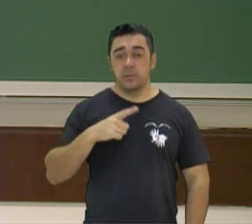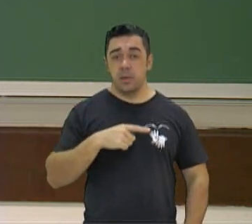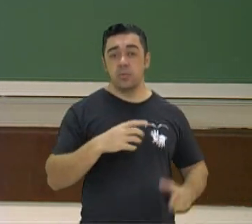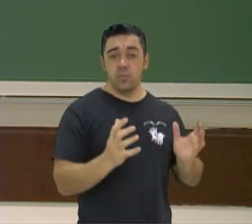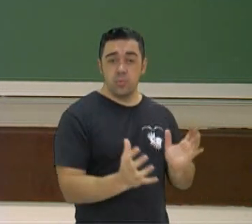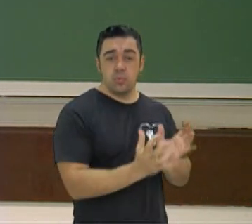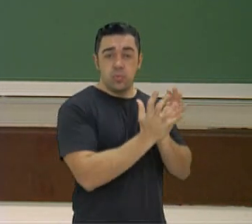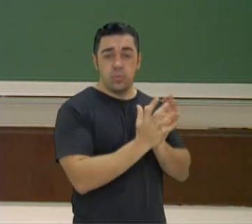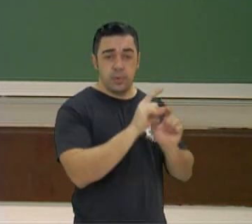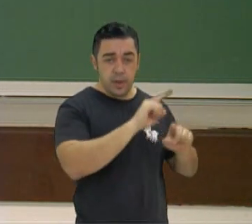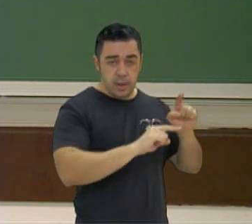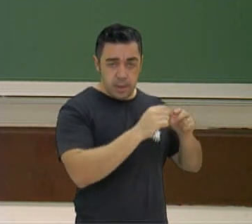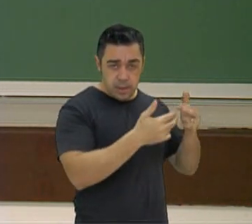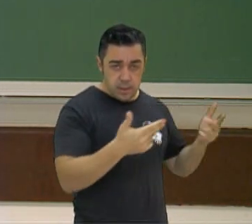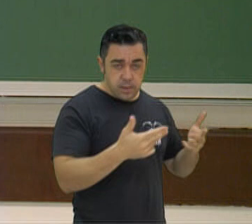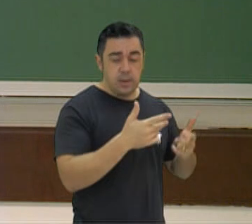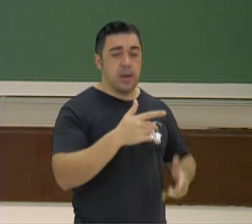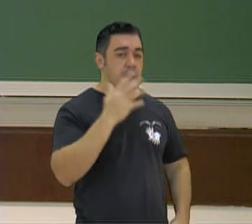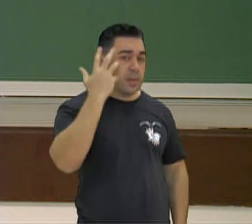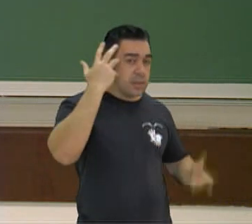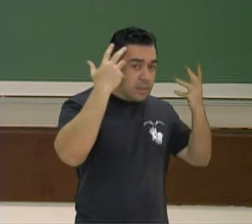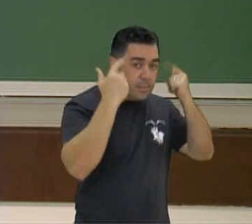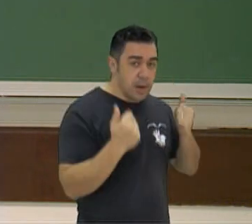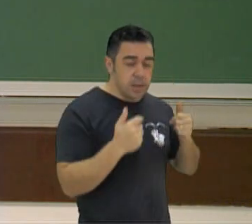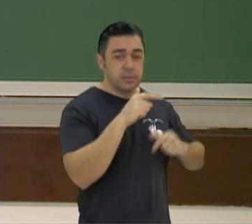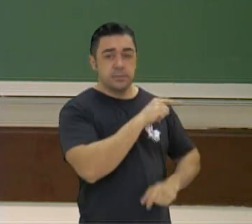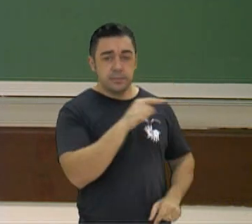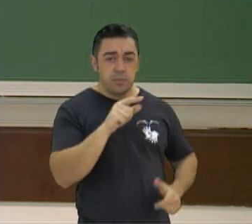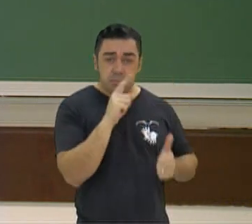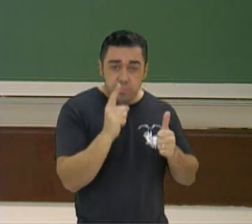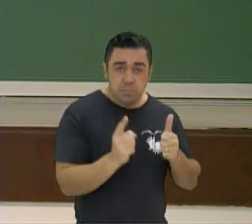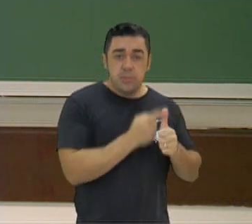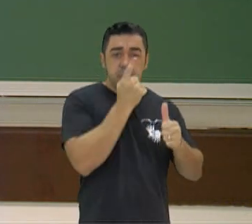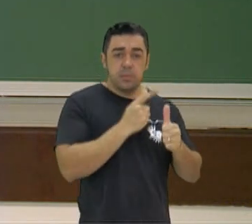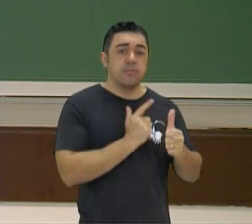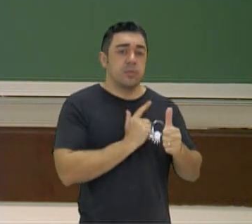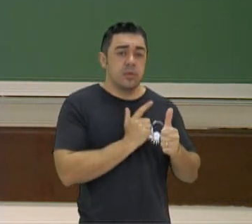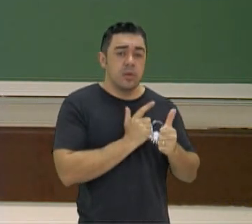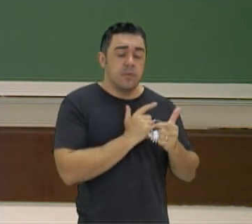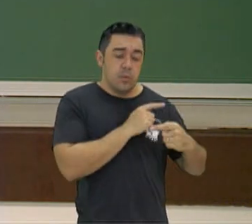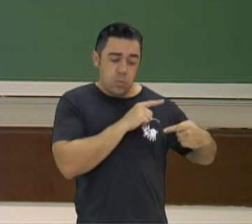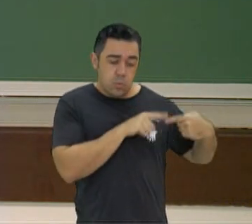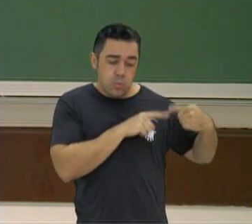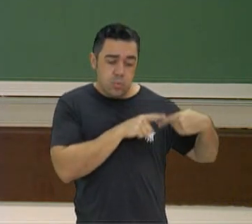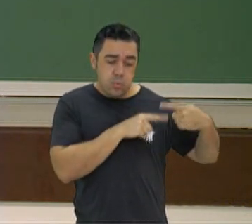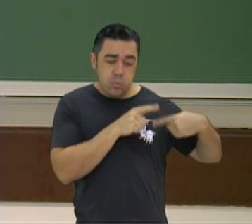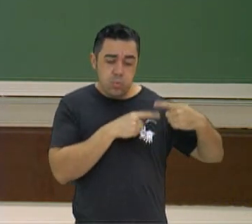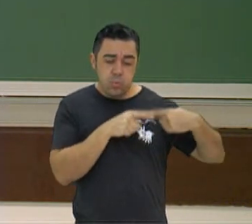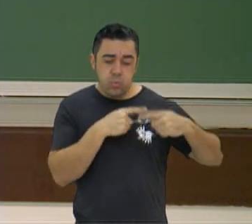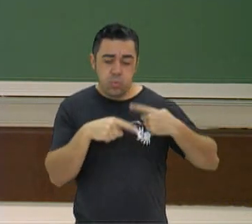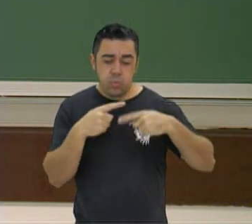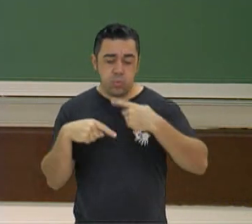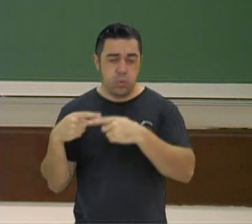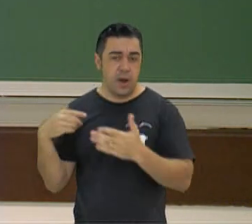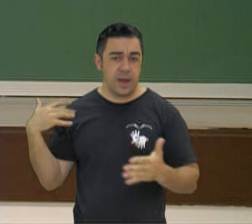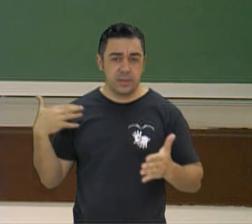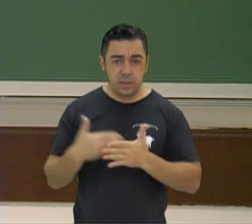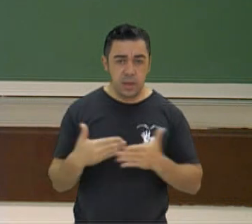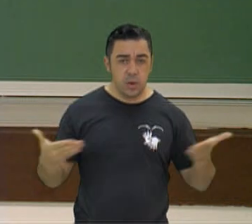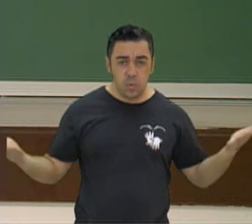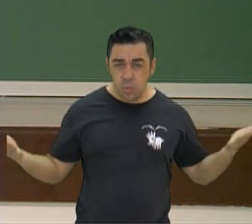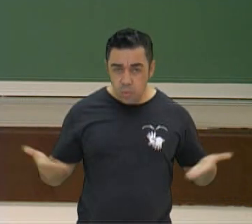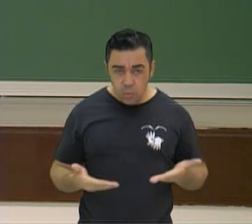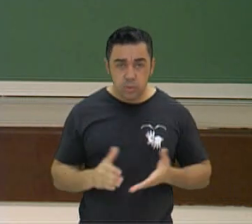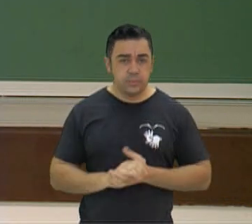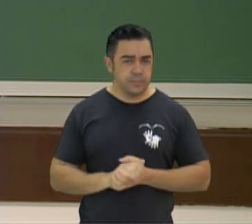surgiu lá no começo da evolução, nas primeiras espécies que apareceram. E que isso se manteve ao longo de toda a evolução até as espécies que a gente tem